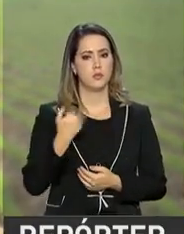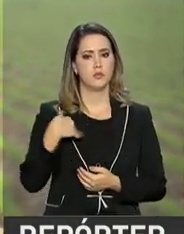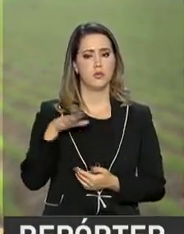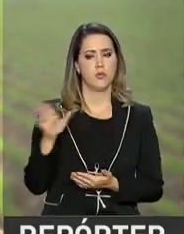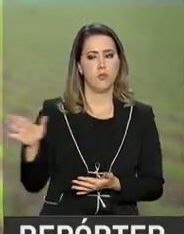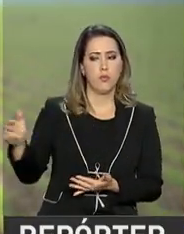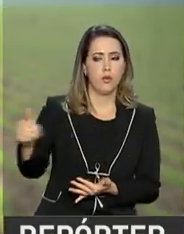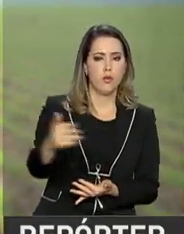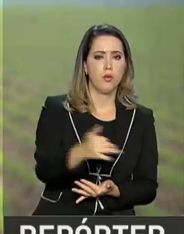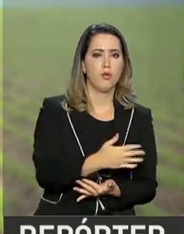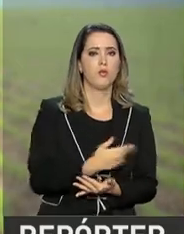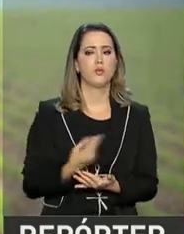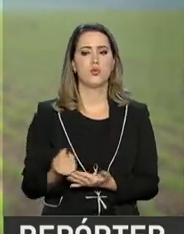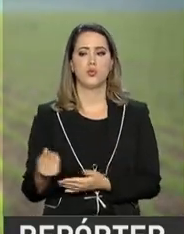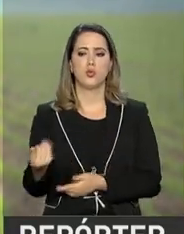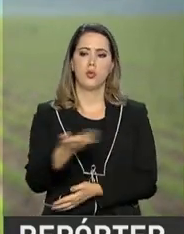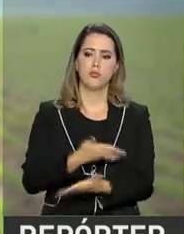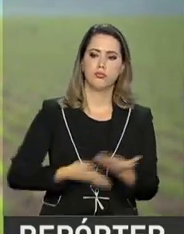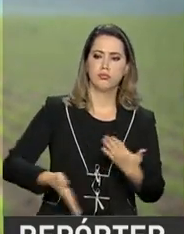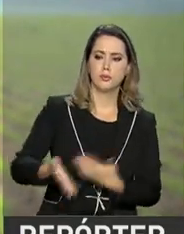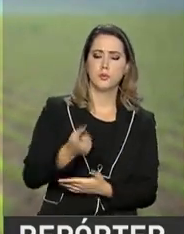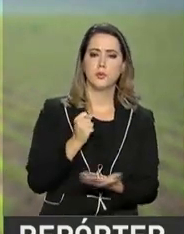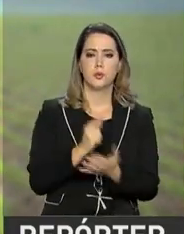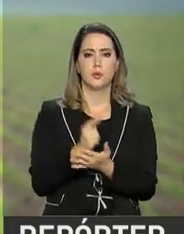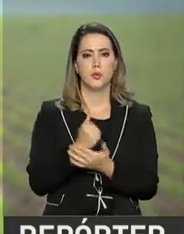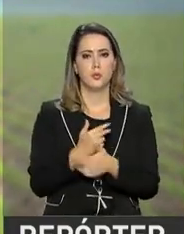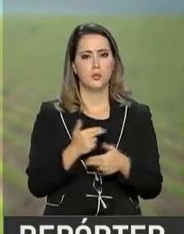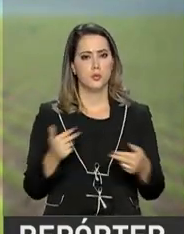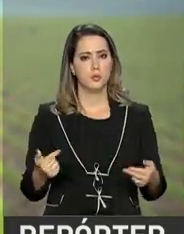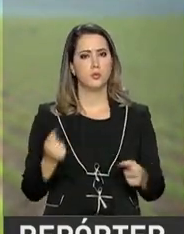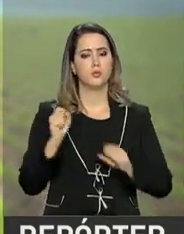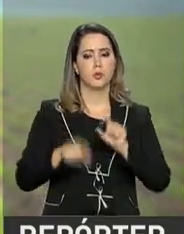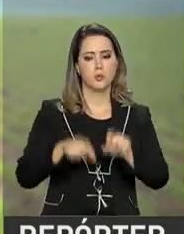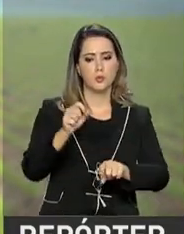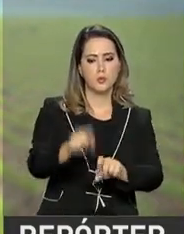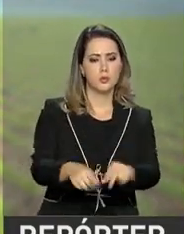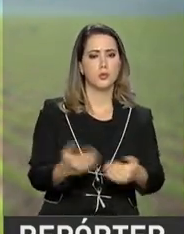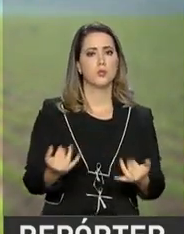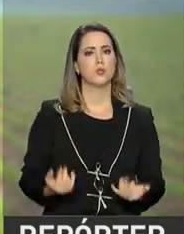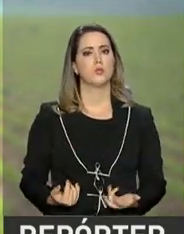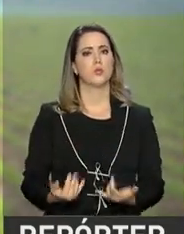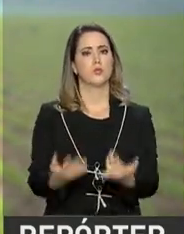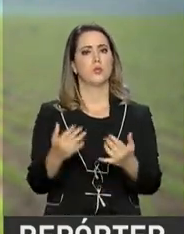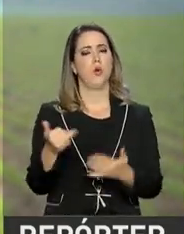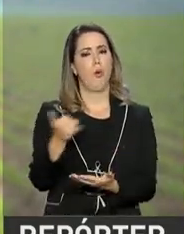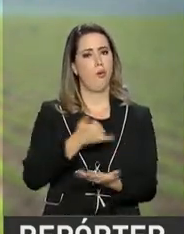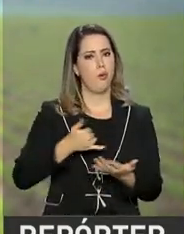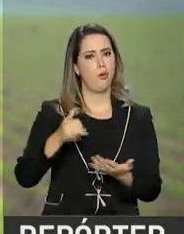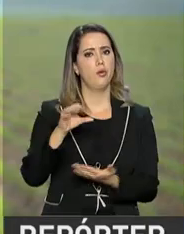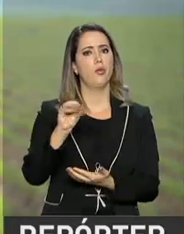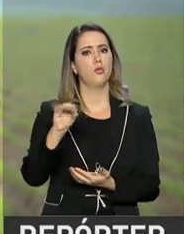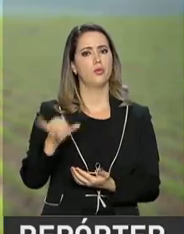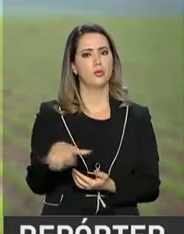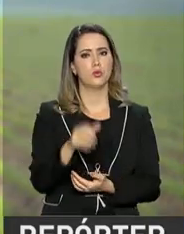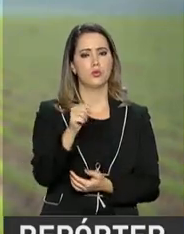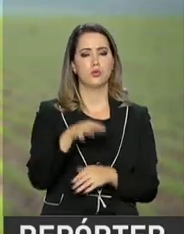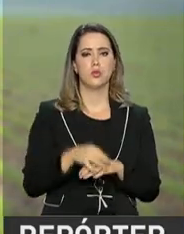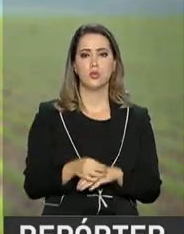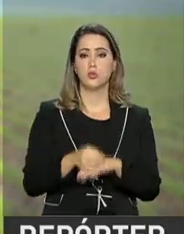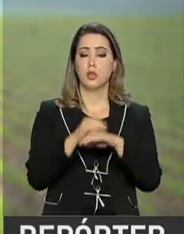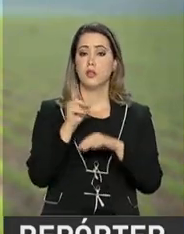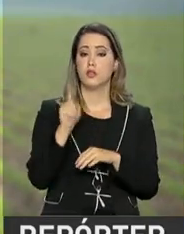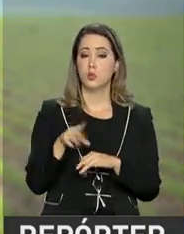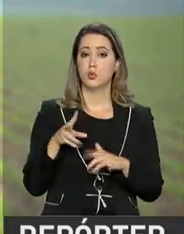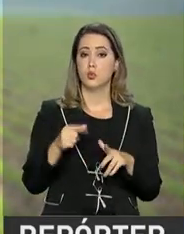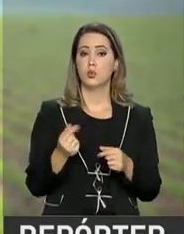receita muito dinheiro envolvido com compra de insumos produção de adubo produção de óleo de soja a produção de carne tudo à base